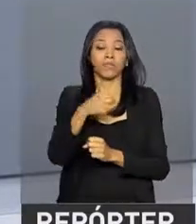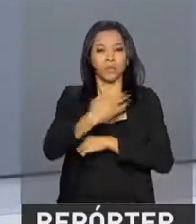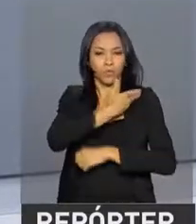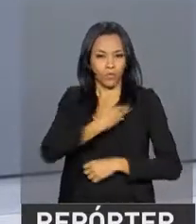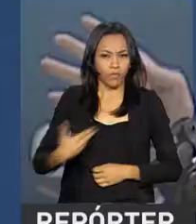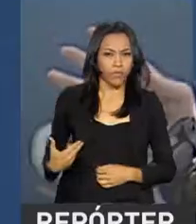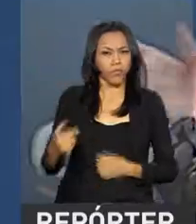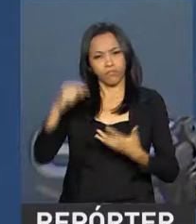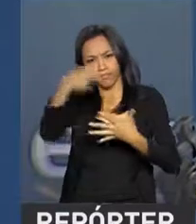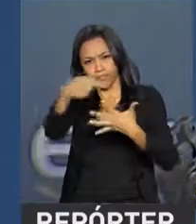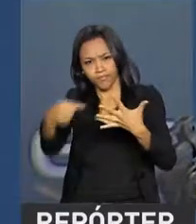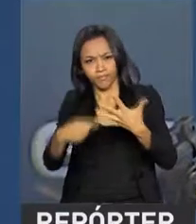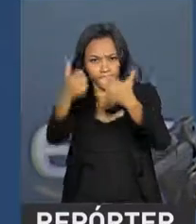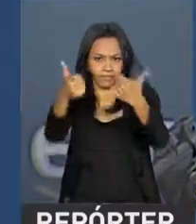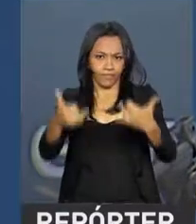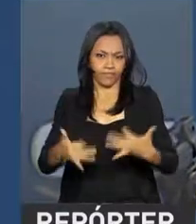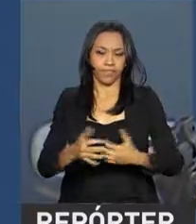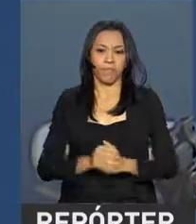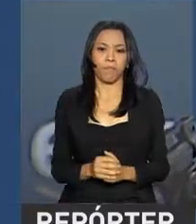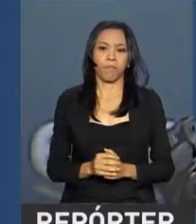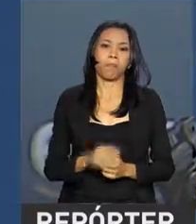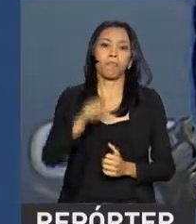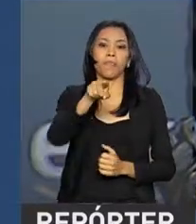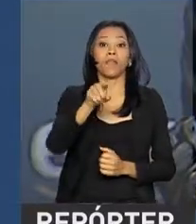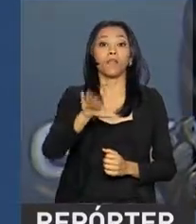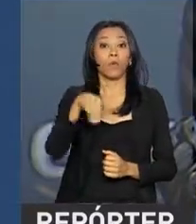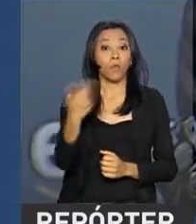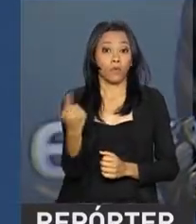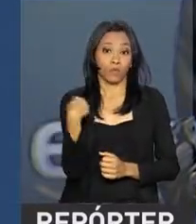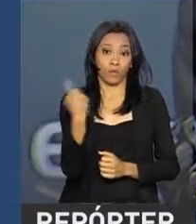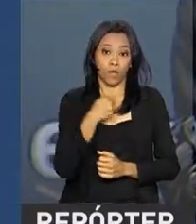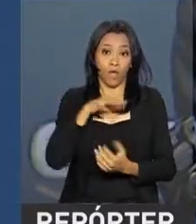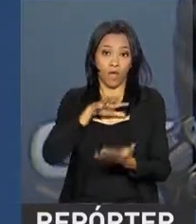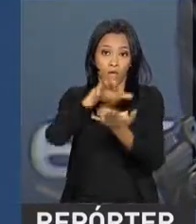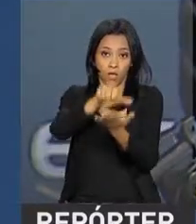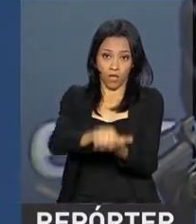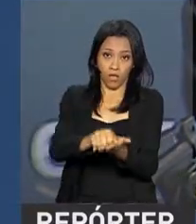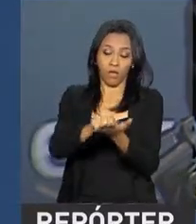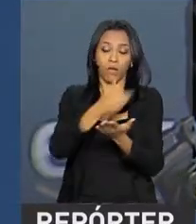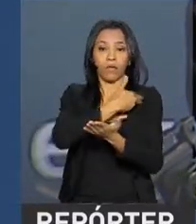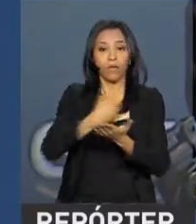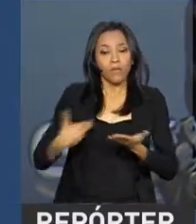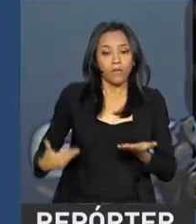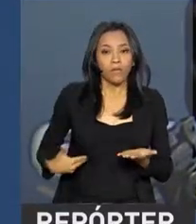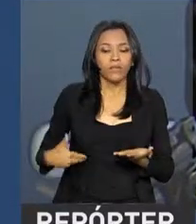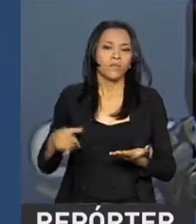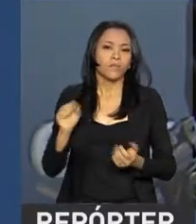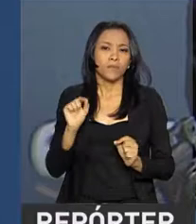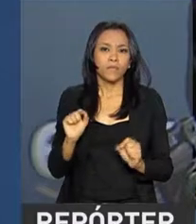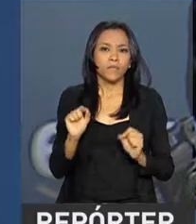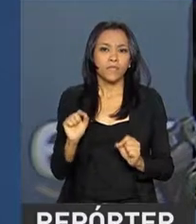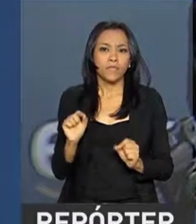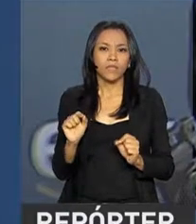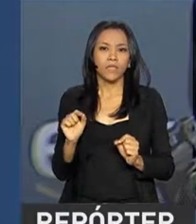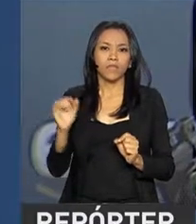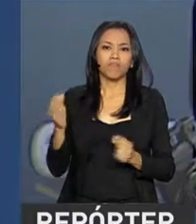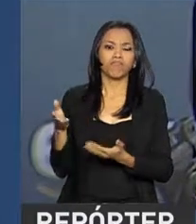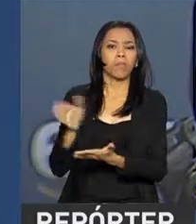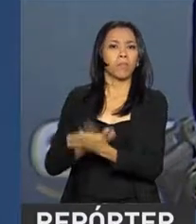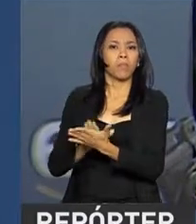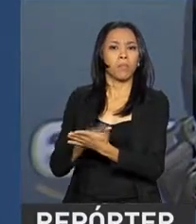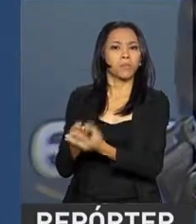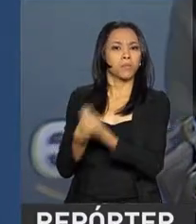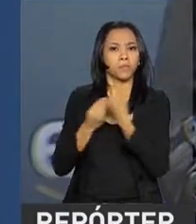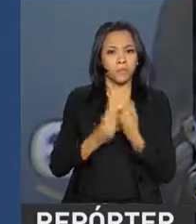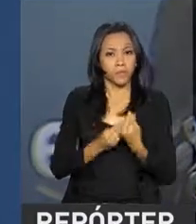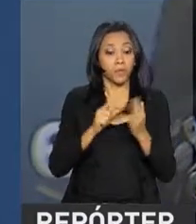realizadas. Quando nós assumimos o governo, trouxeram-me a hipótese da reforma do ensino médio,